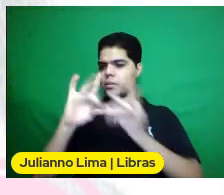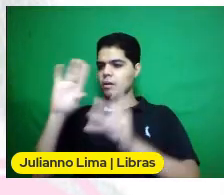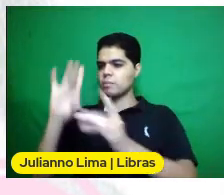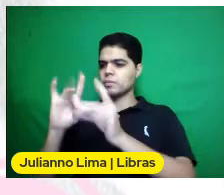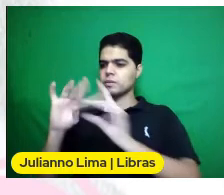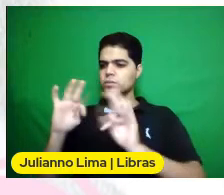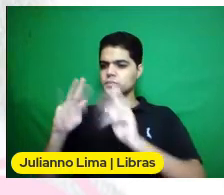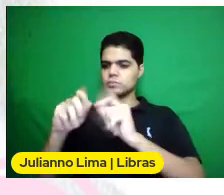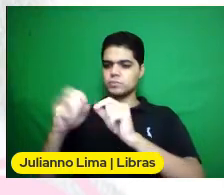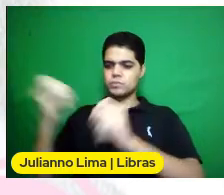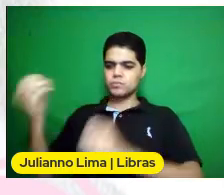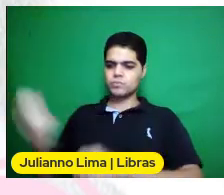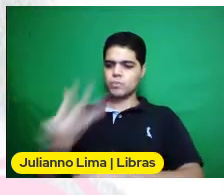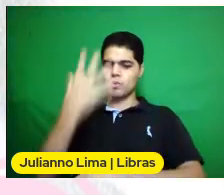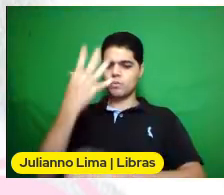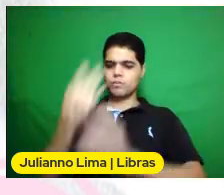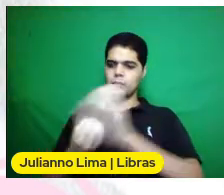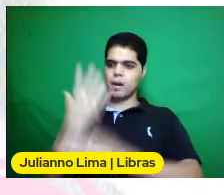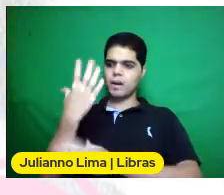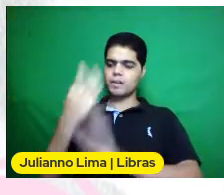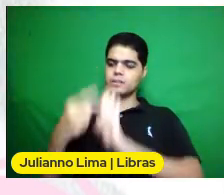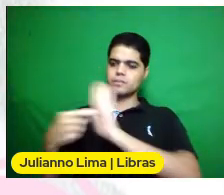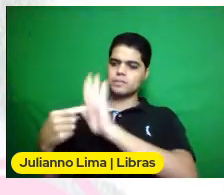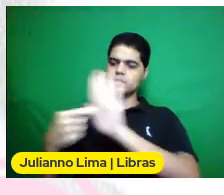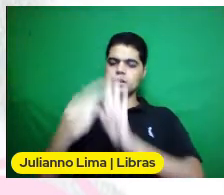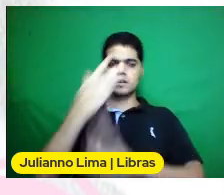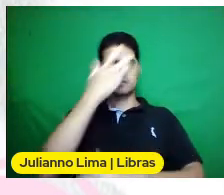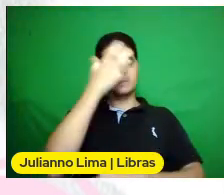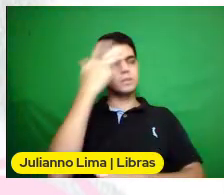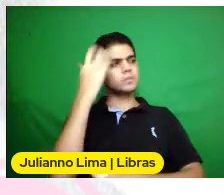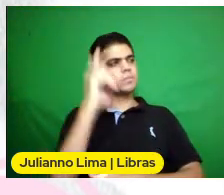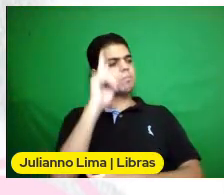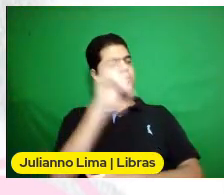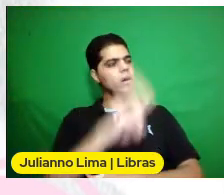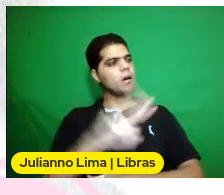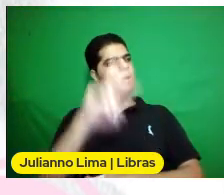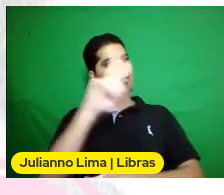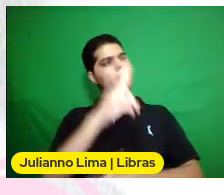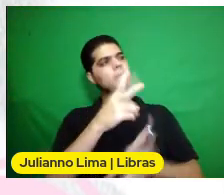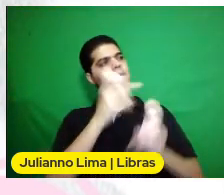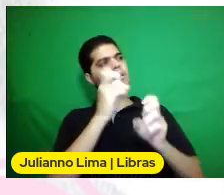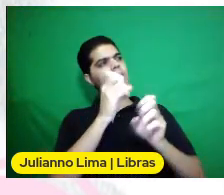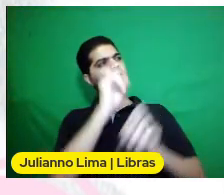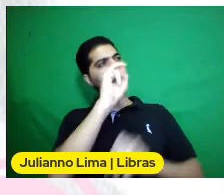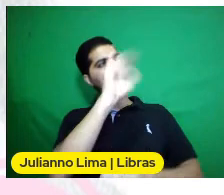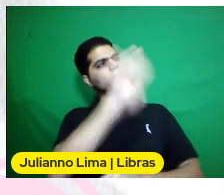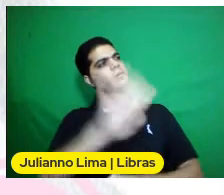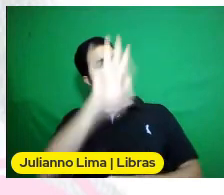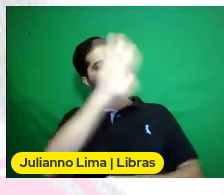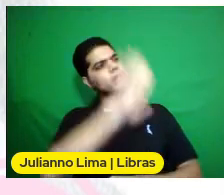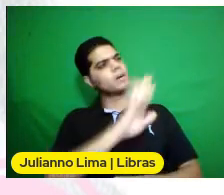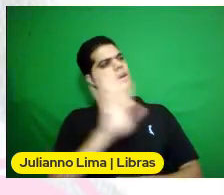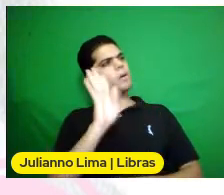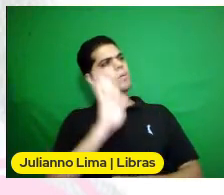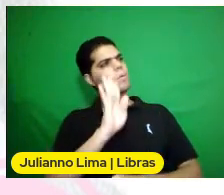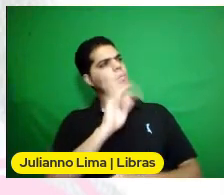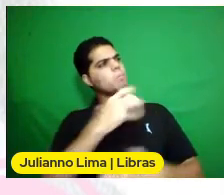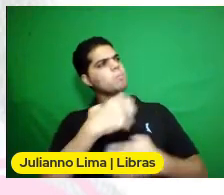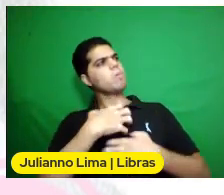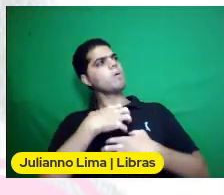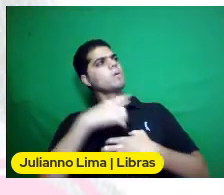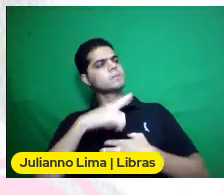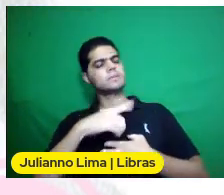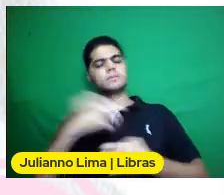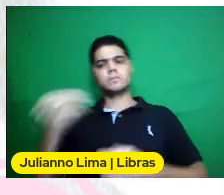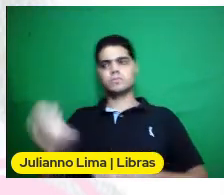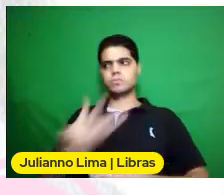pessoas olhassem aquilo ali e se sentissem confortável com aquela imagem, sabe? A gente não está criando algo novo, a gente está trazendo de uma forma diferente aquilo que já